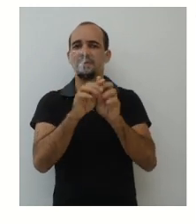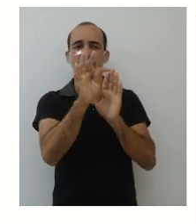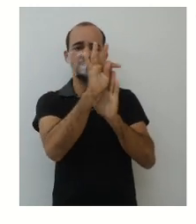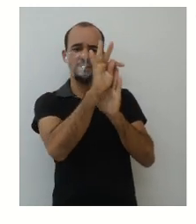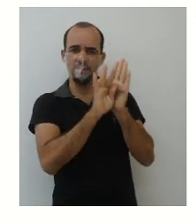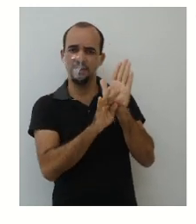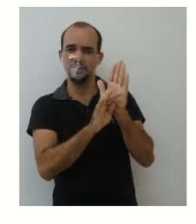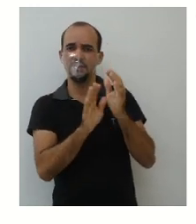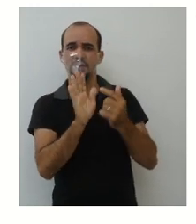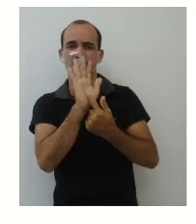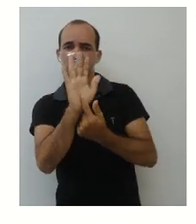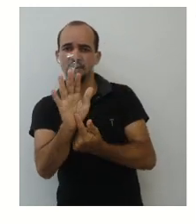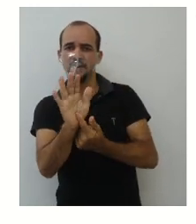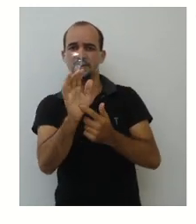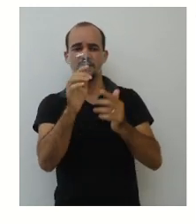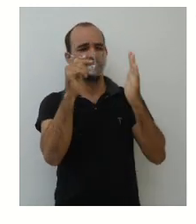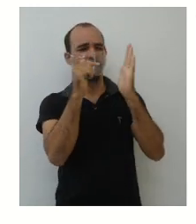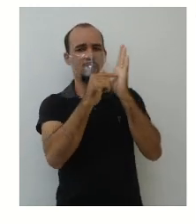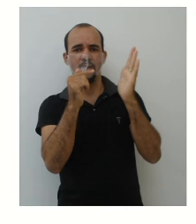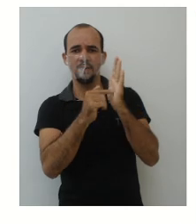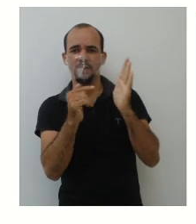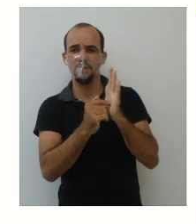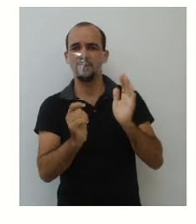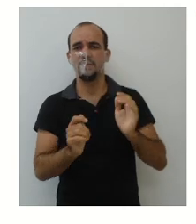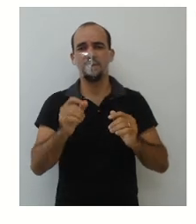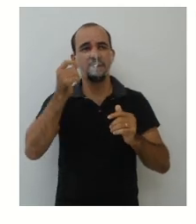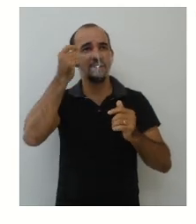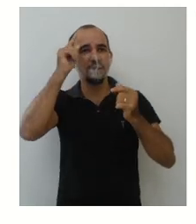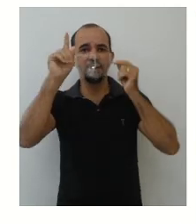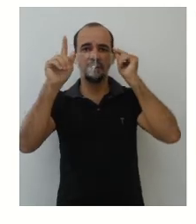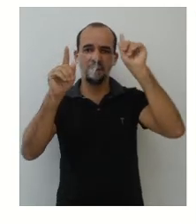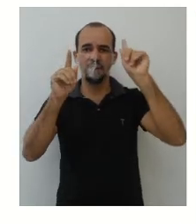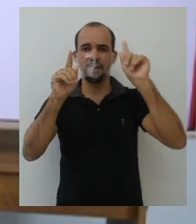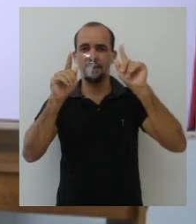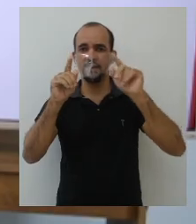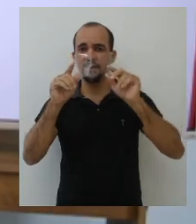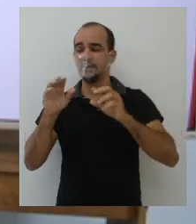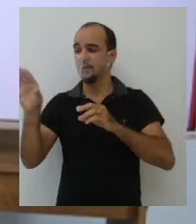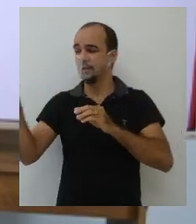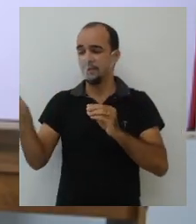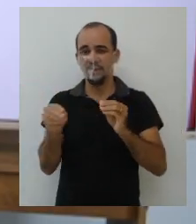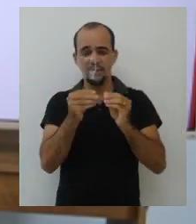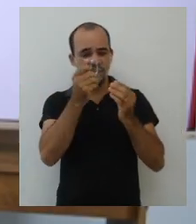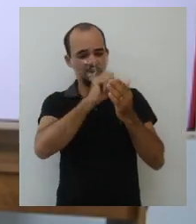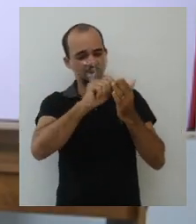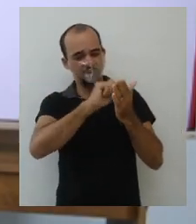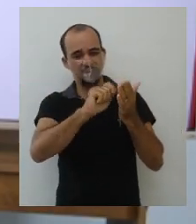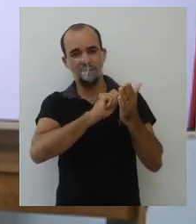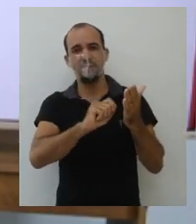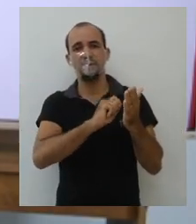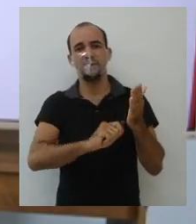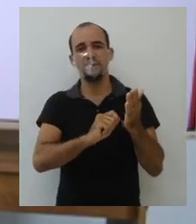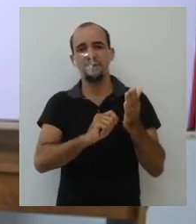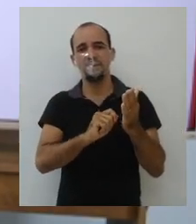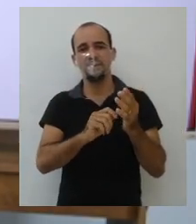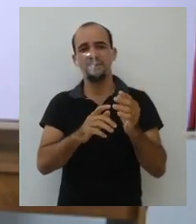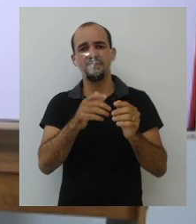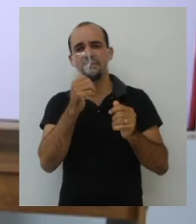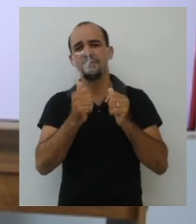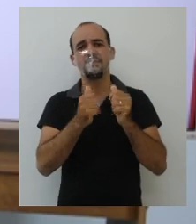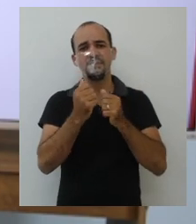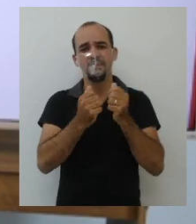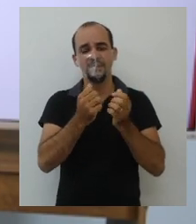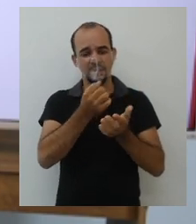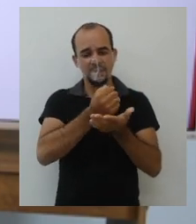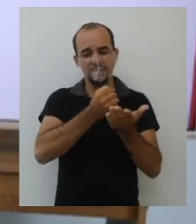ideias ou fatos principais que foram desenvolvidos em outro texto. Para que você faça um resumo, é preciso que você tenha o texto